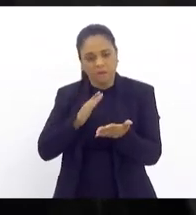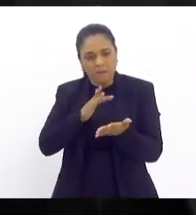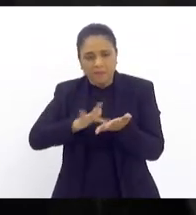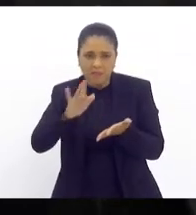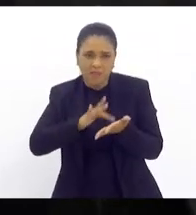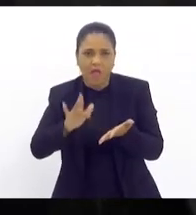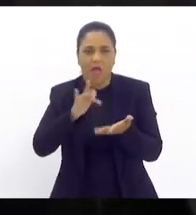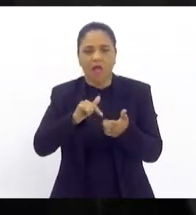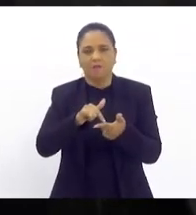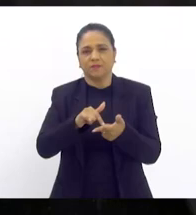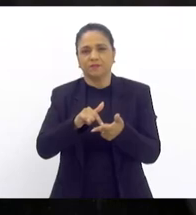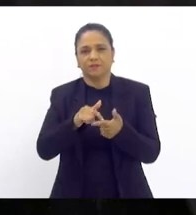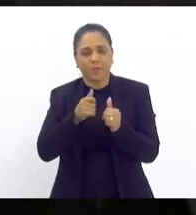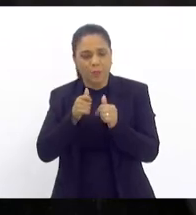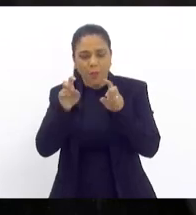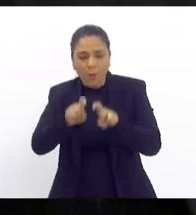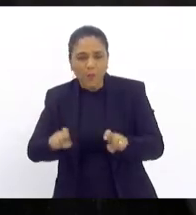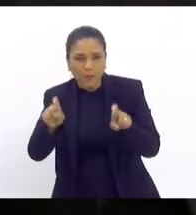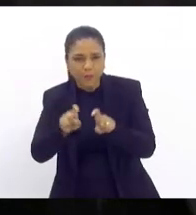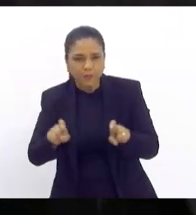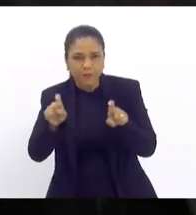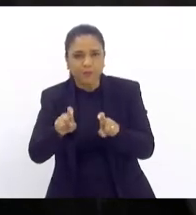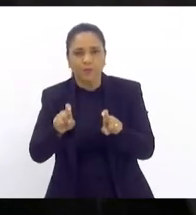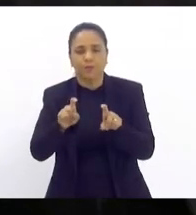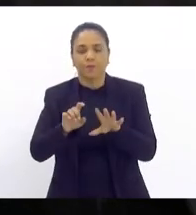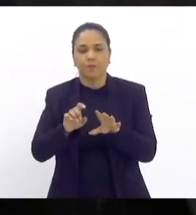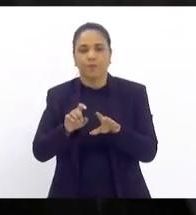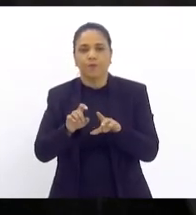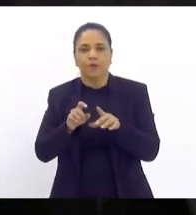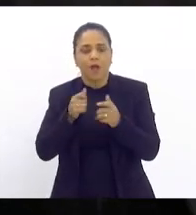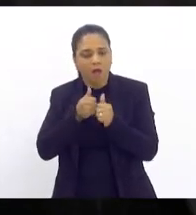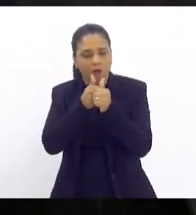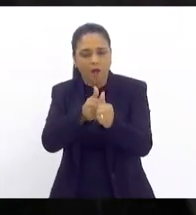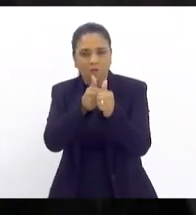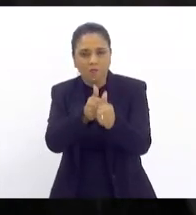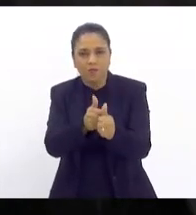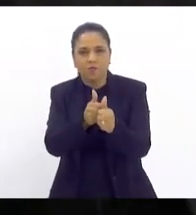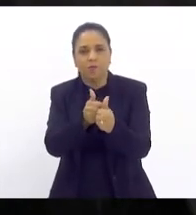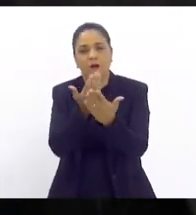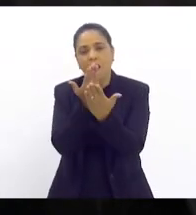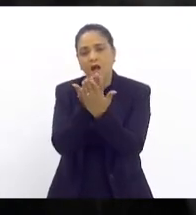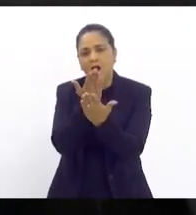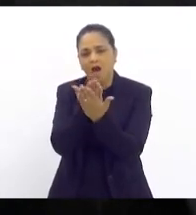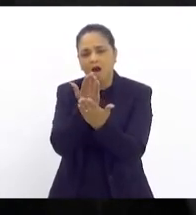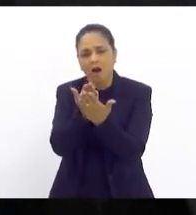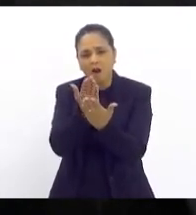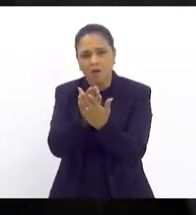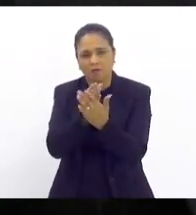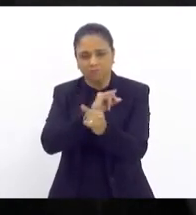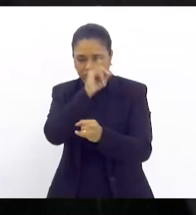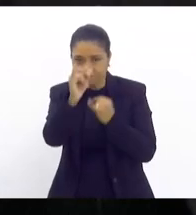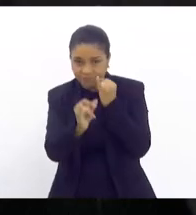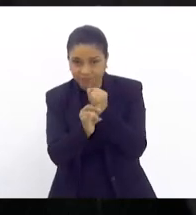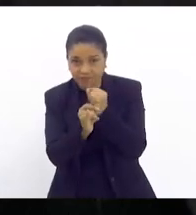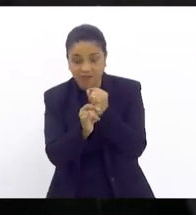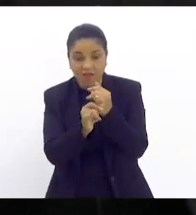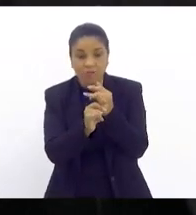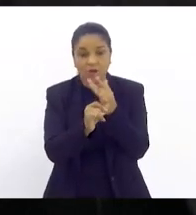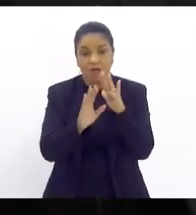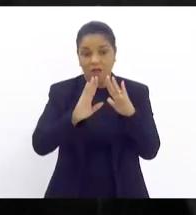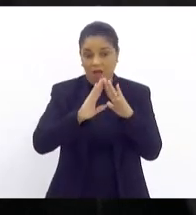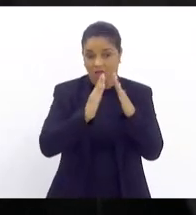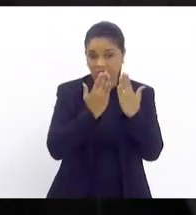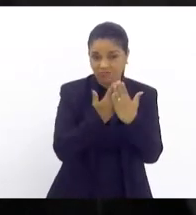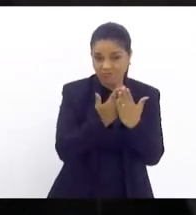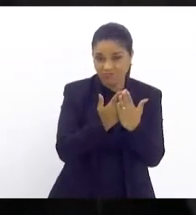com computador de acompanhar as aulas online já na rede pública isso não foi possível ninguém tava preparado os alunos